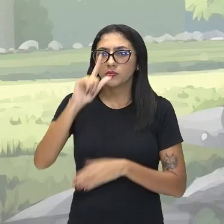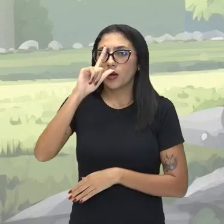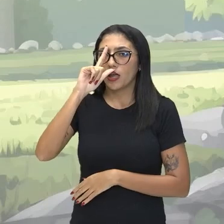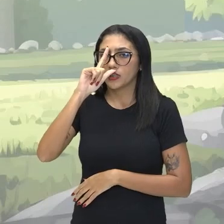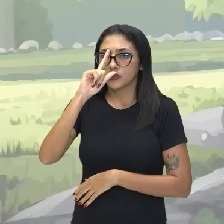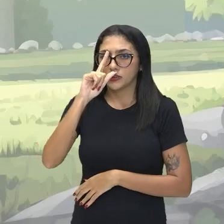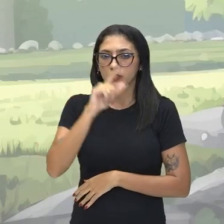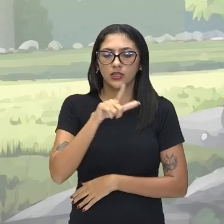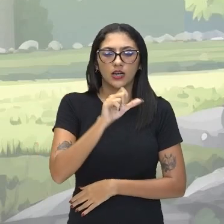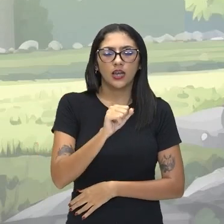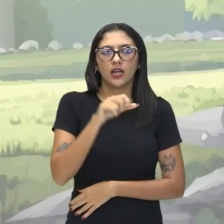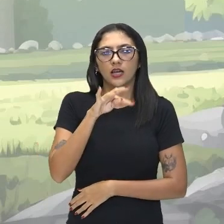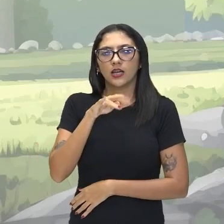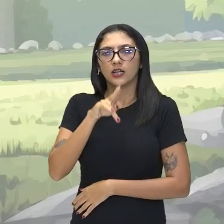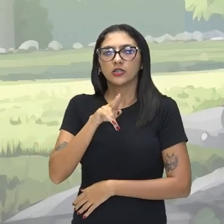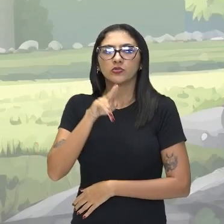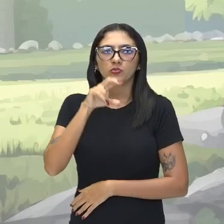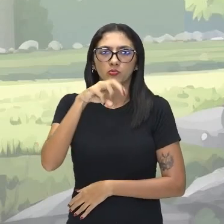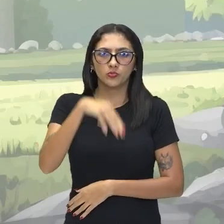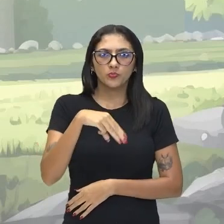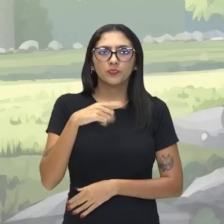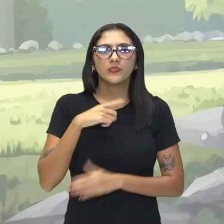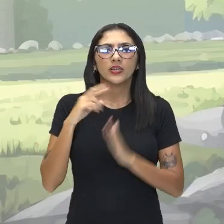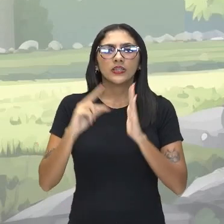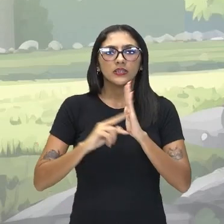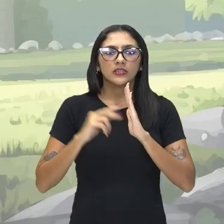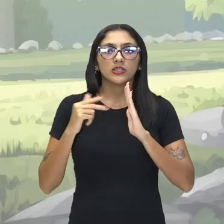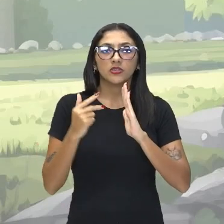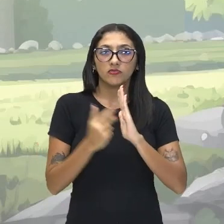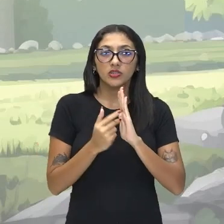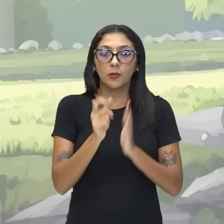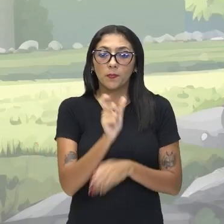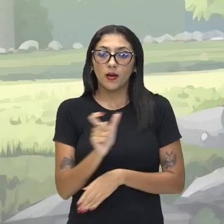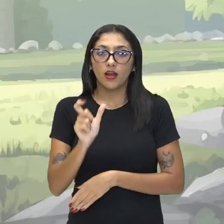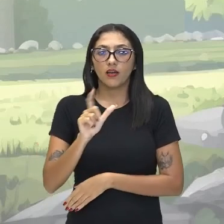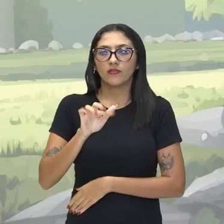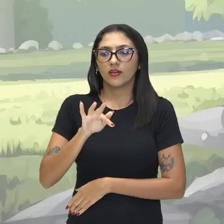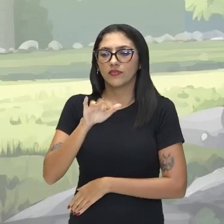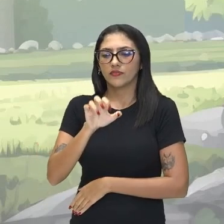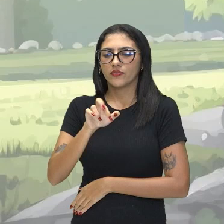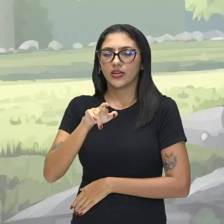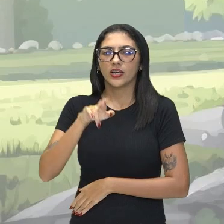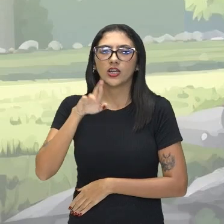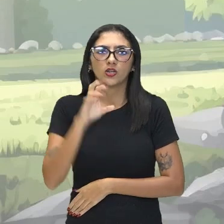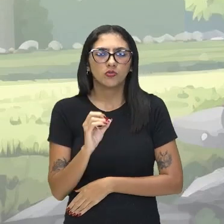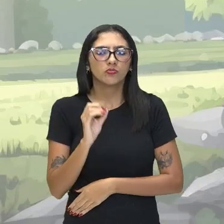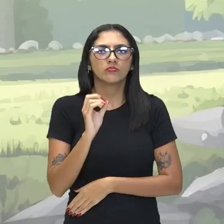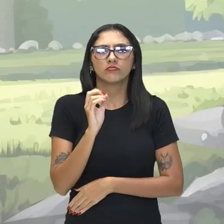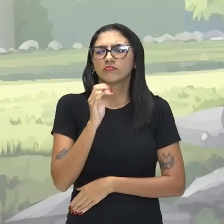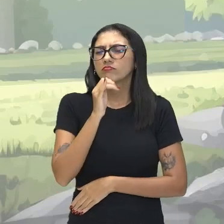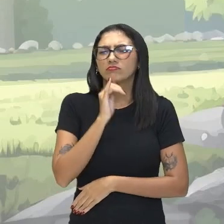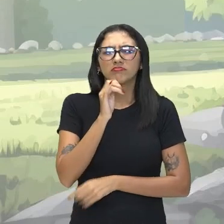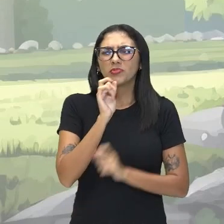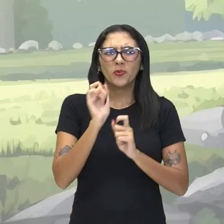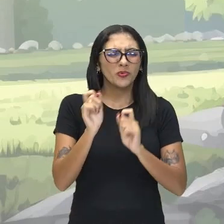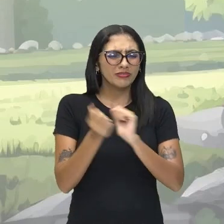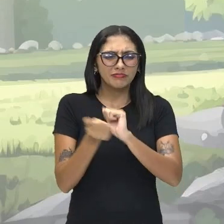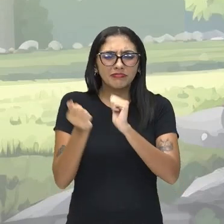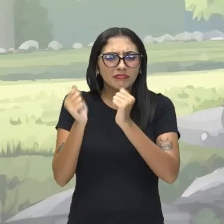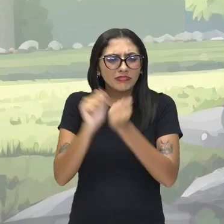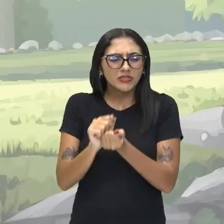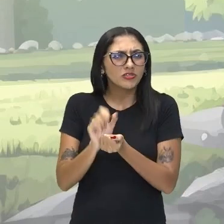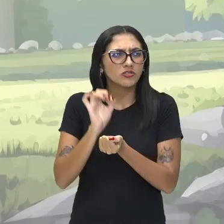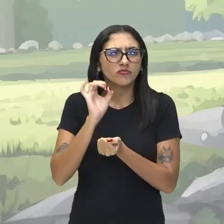Que vem de fero, que significa eu trago. Então, não é somente eu